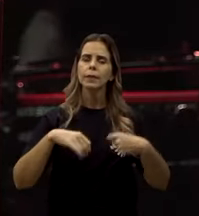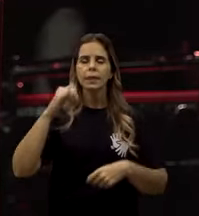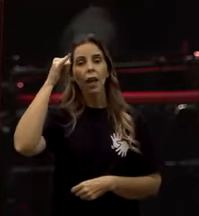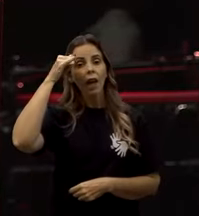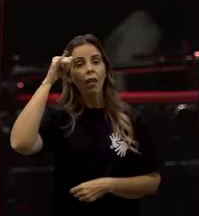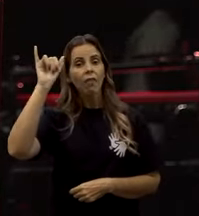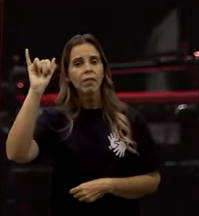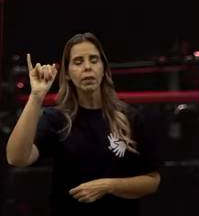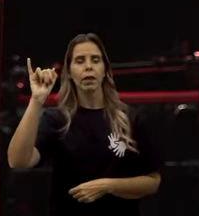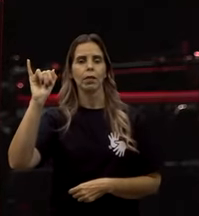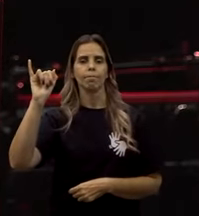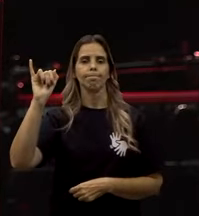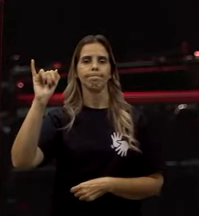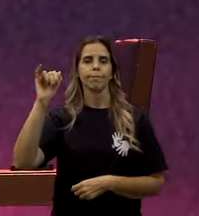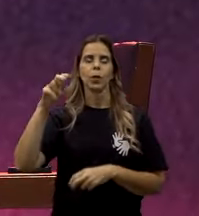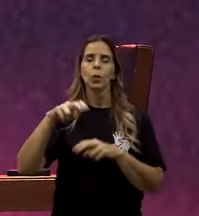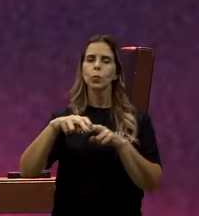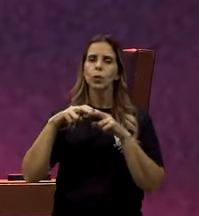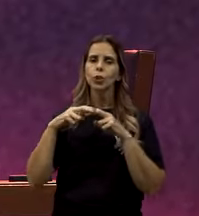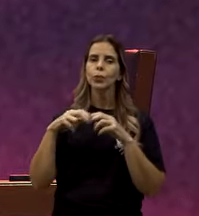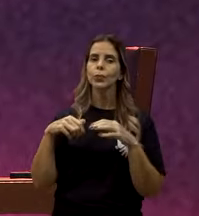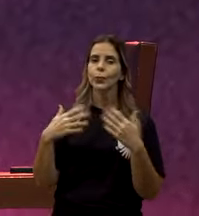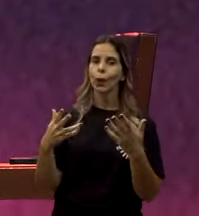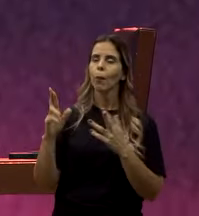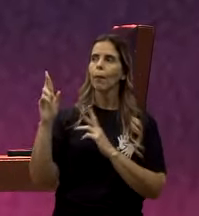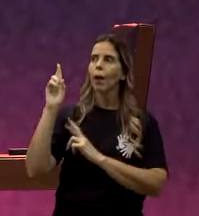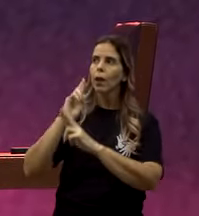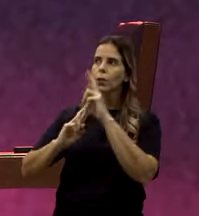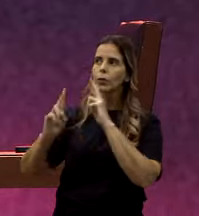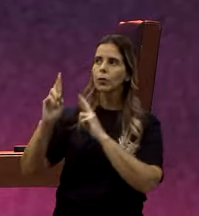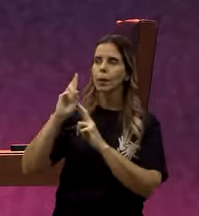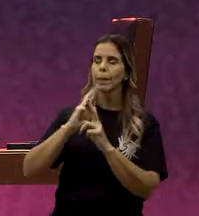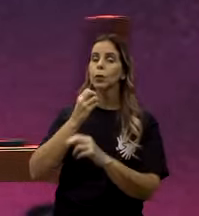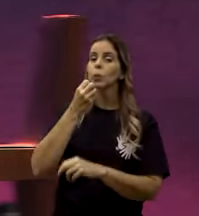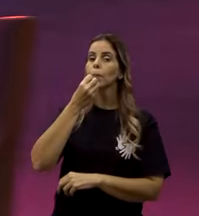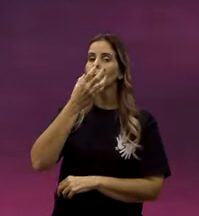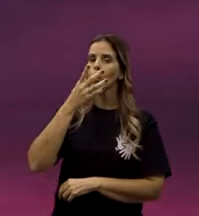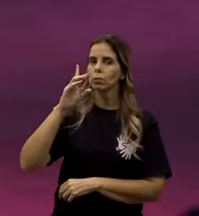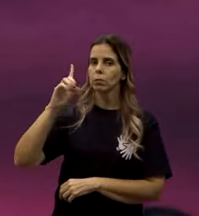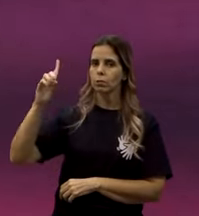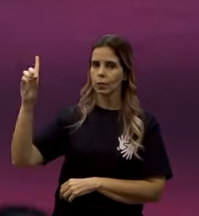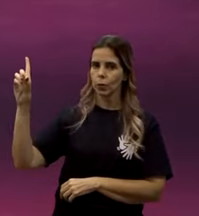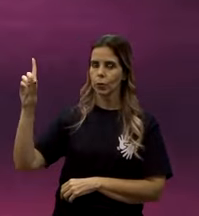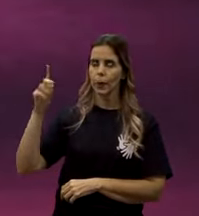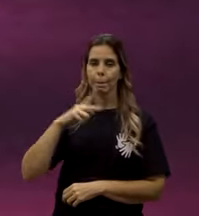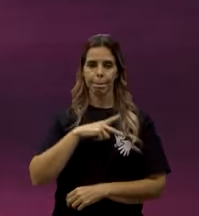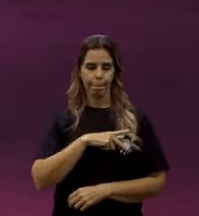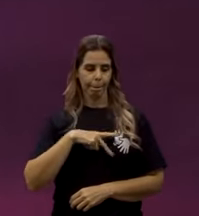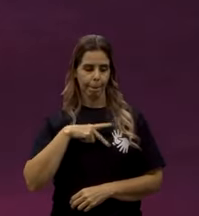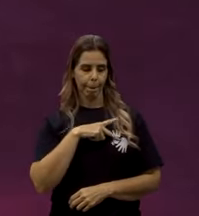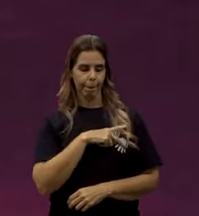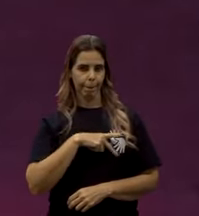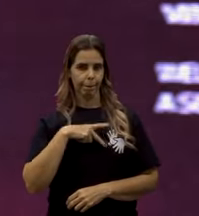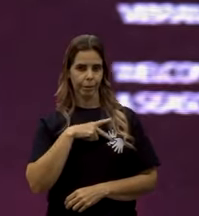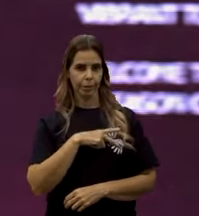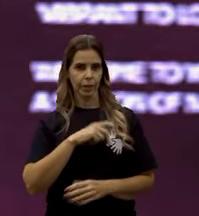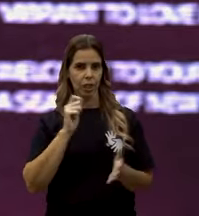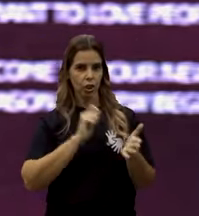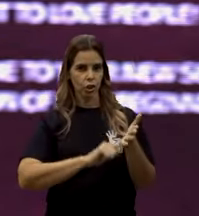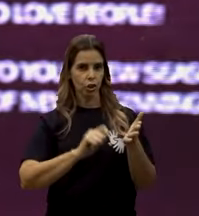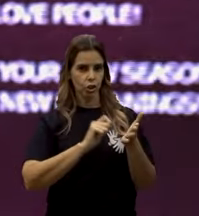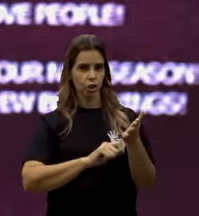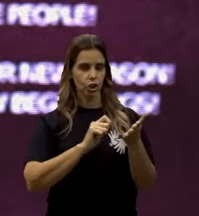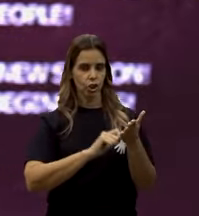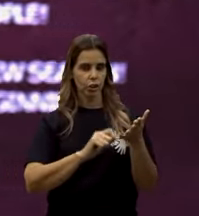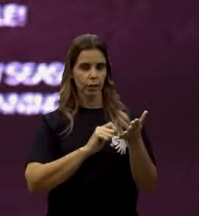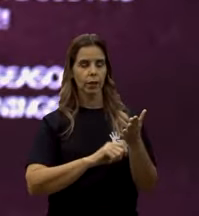Deus vou te dar mais um conselho forte apóstolo Paulo vai escrever a carta seu filho na fé ele